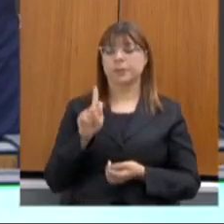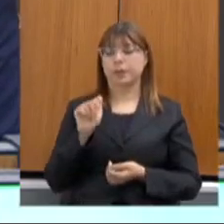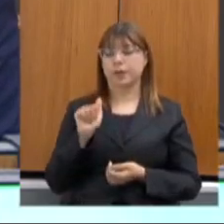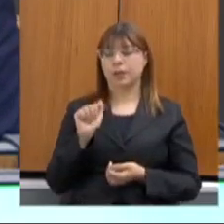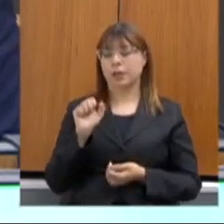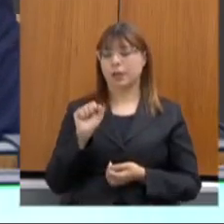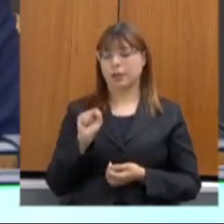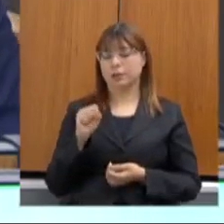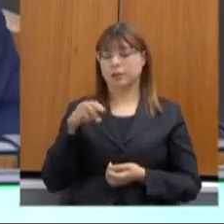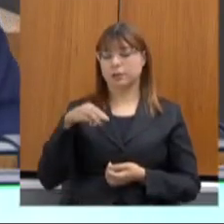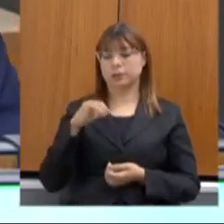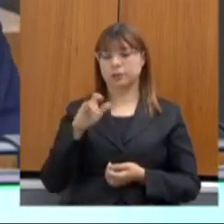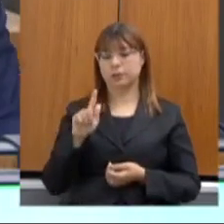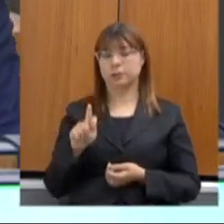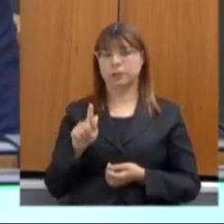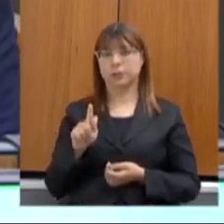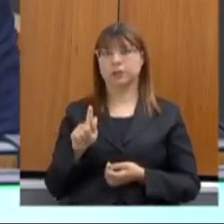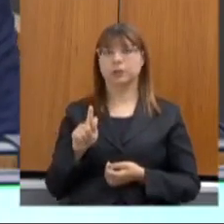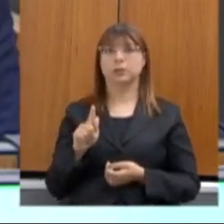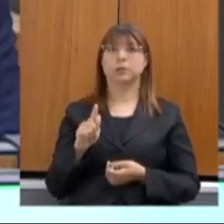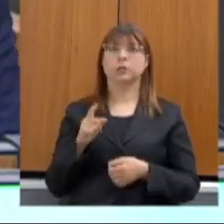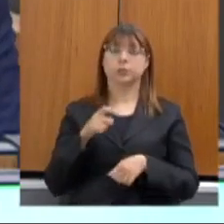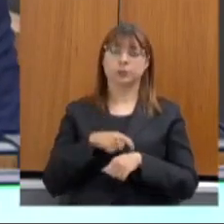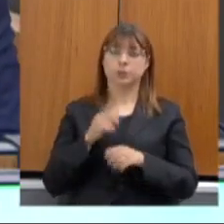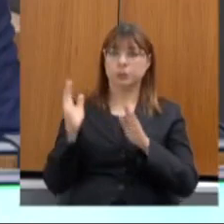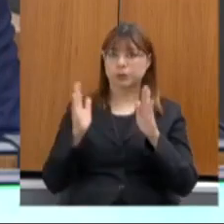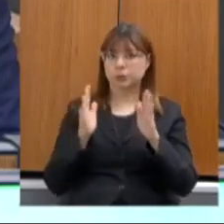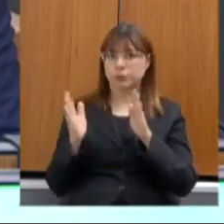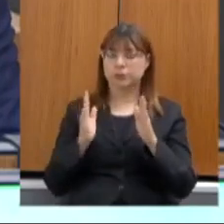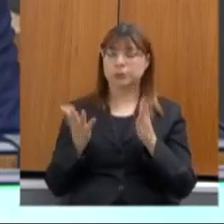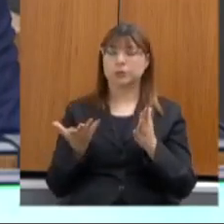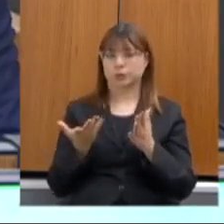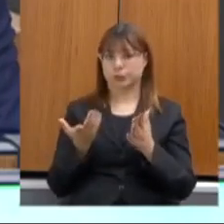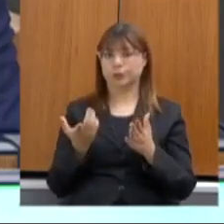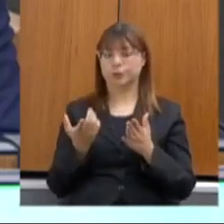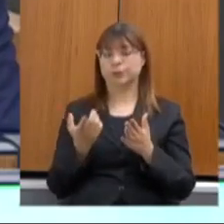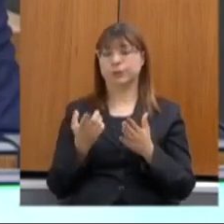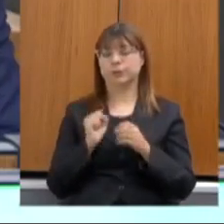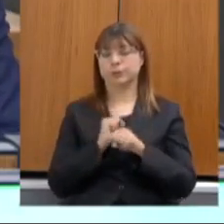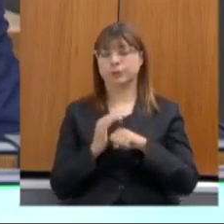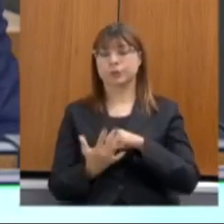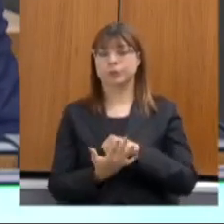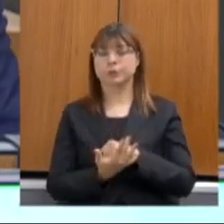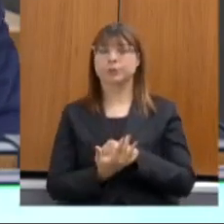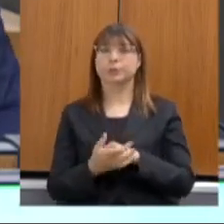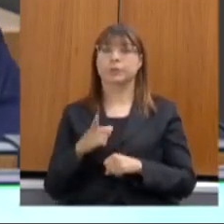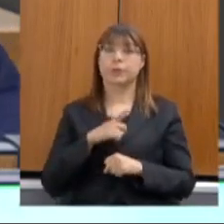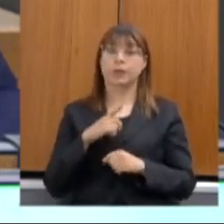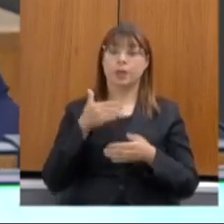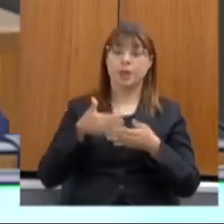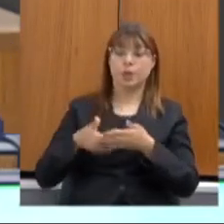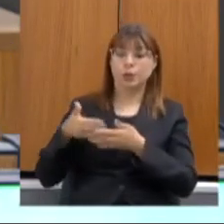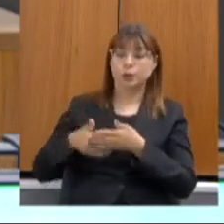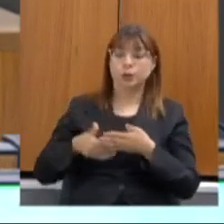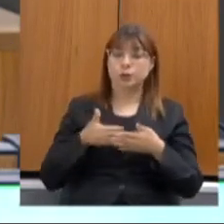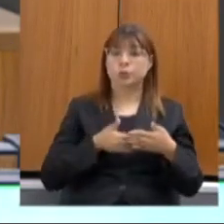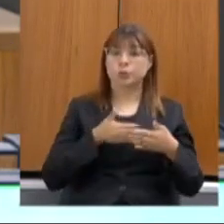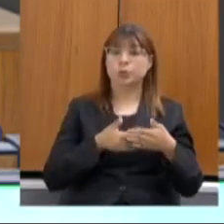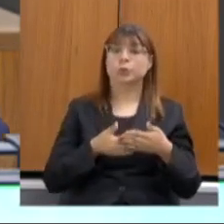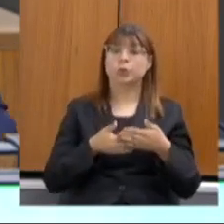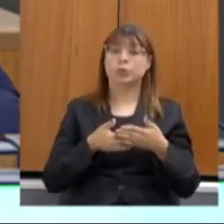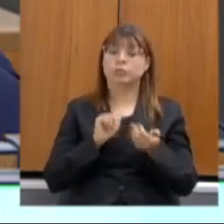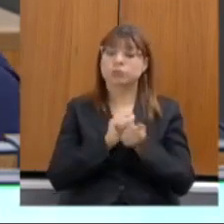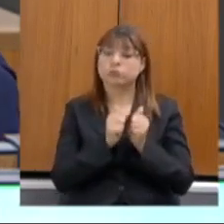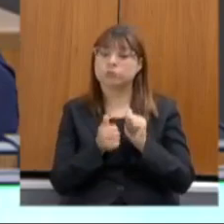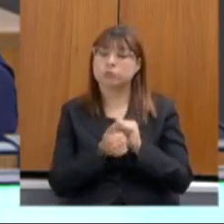no enfrentamento da academia da anemia nós tivemos a concessão de descontos e reajustes